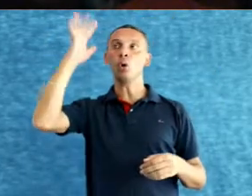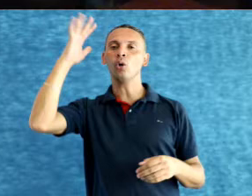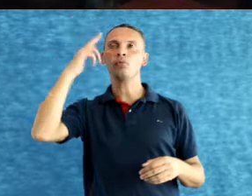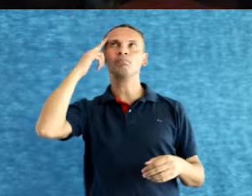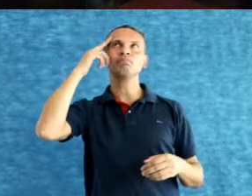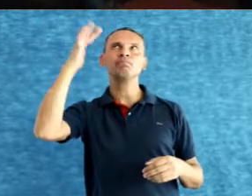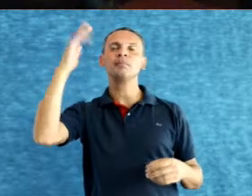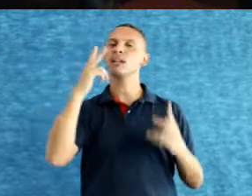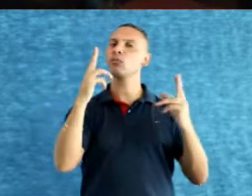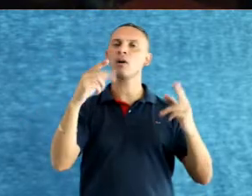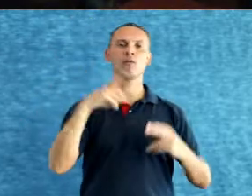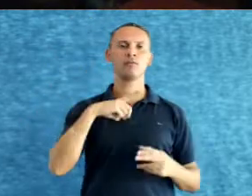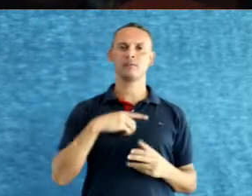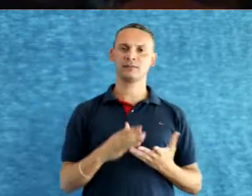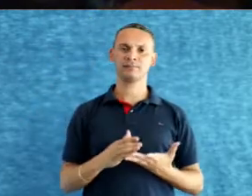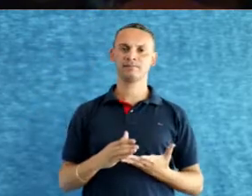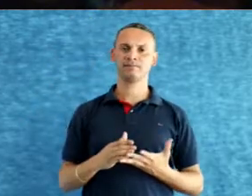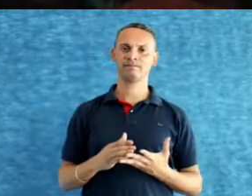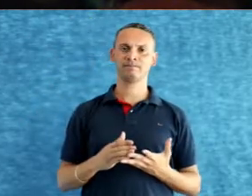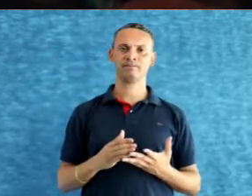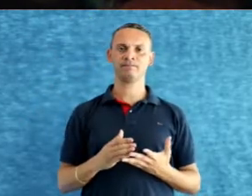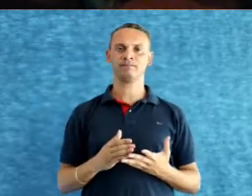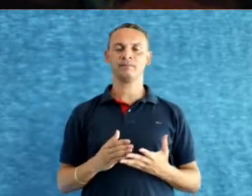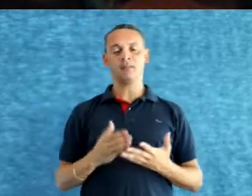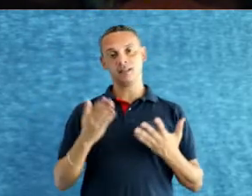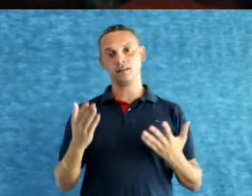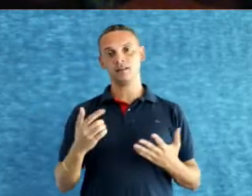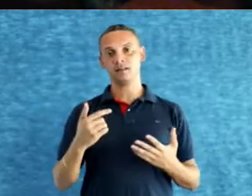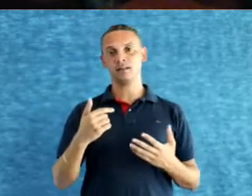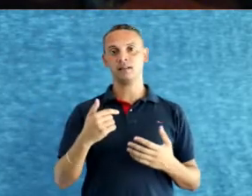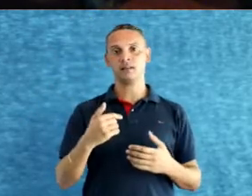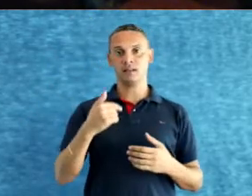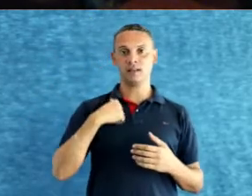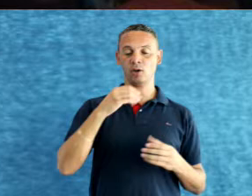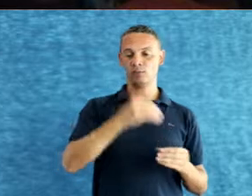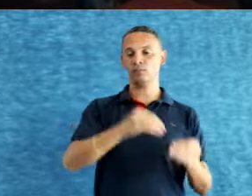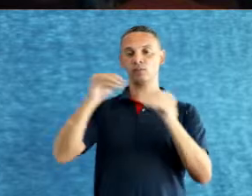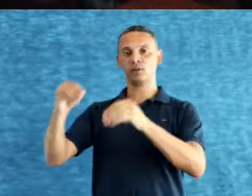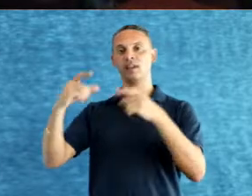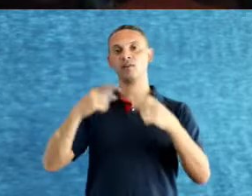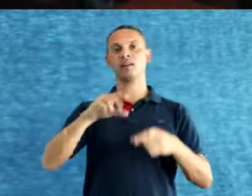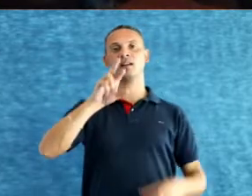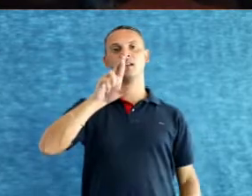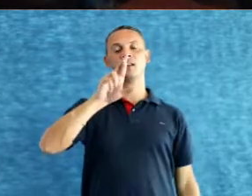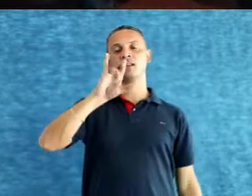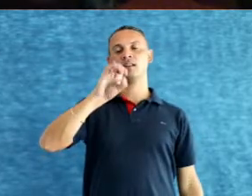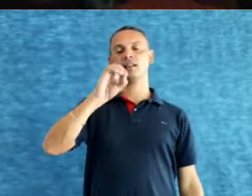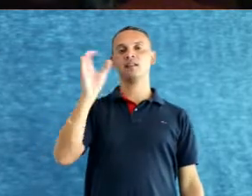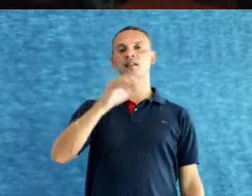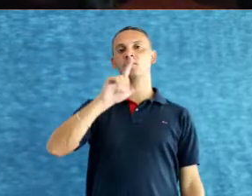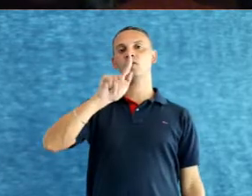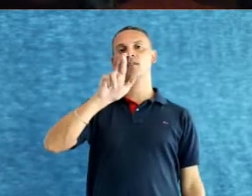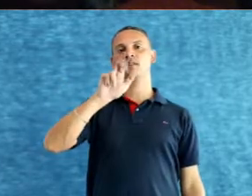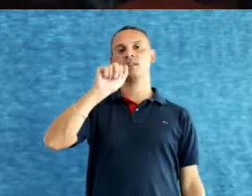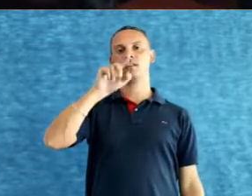Conte. Sabe, para ela ter sucesso, era uma cortesã erudita. Era o que eu ouvia de Nízia Floresta no Rio